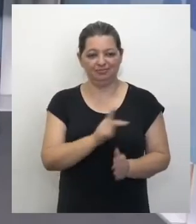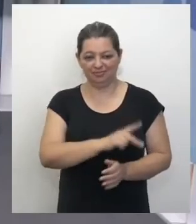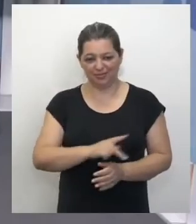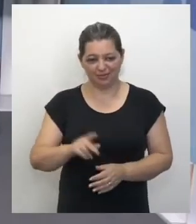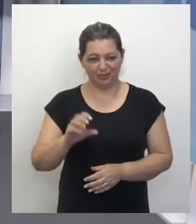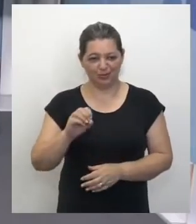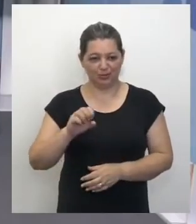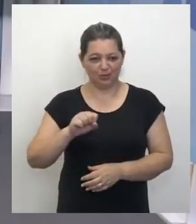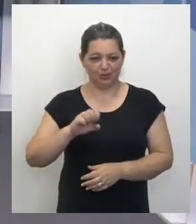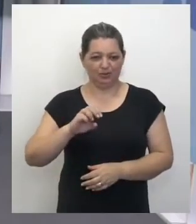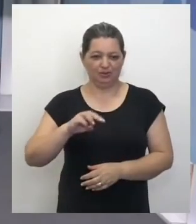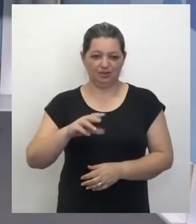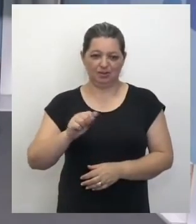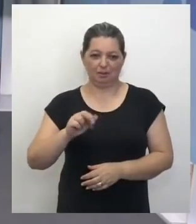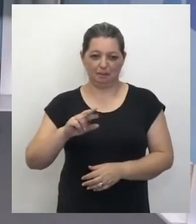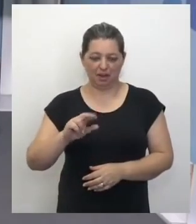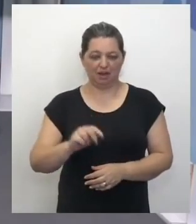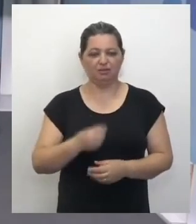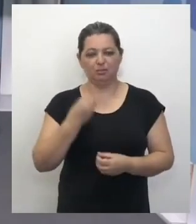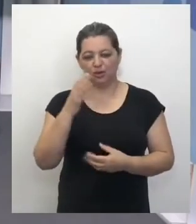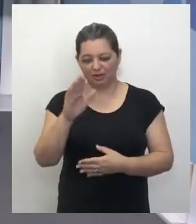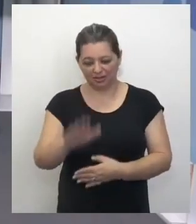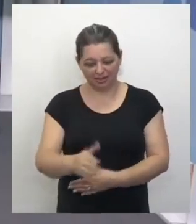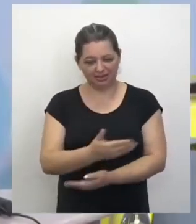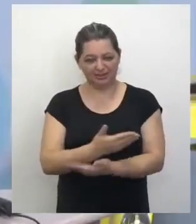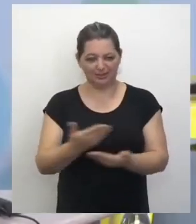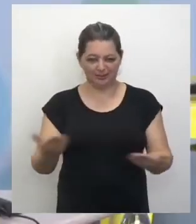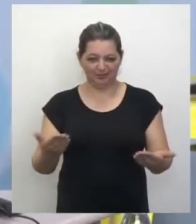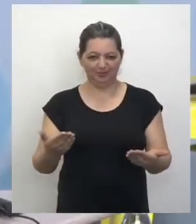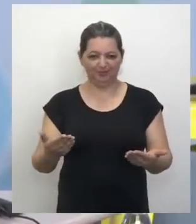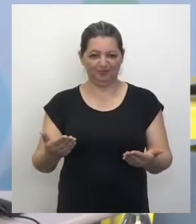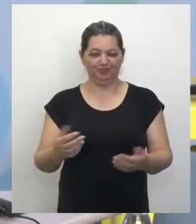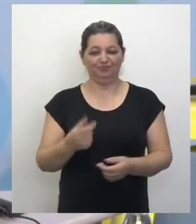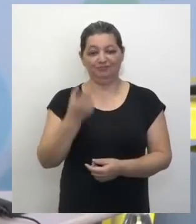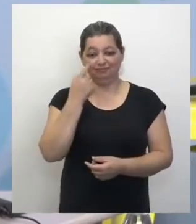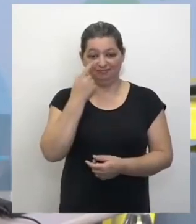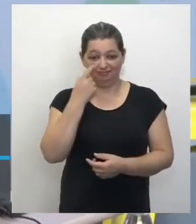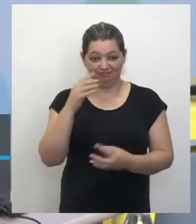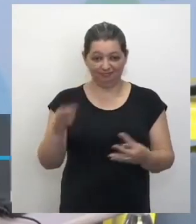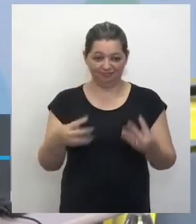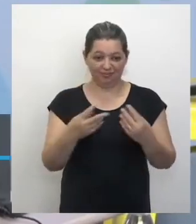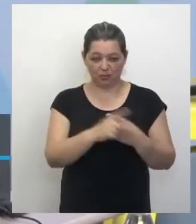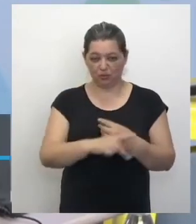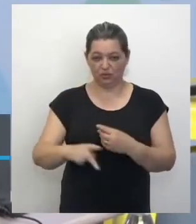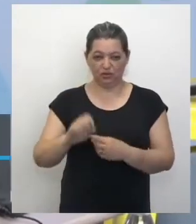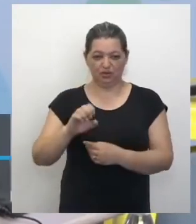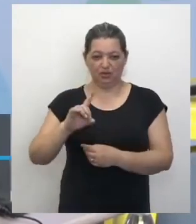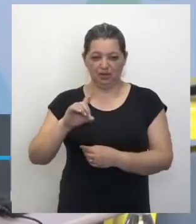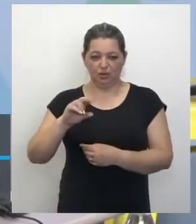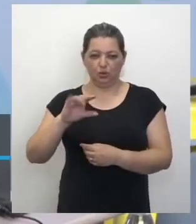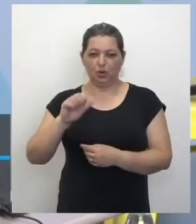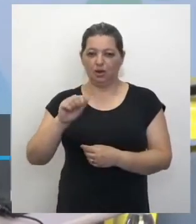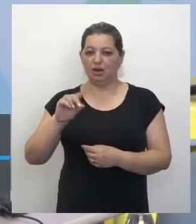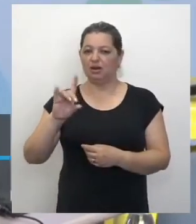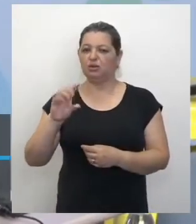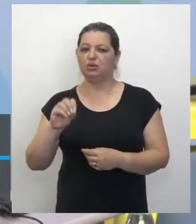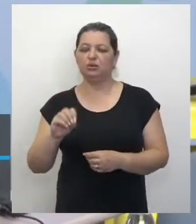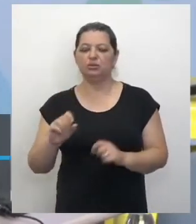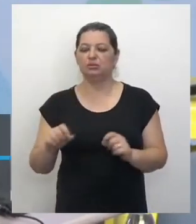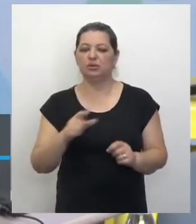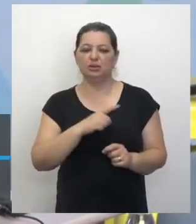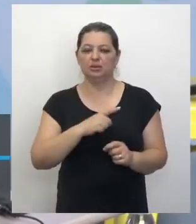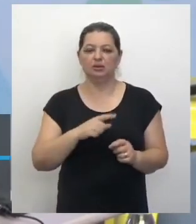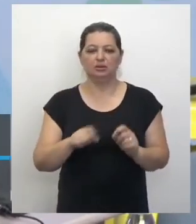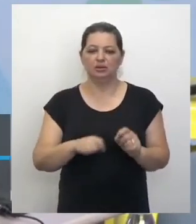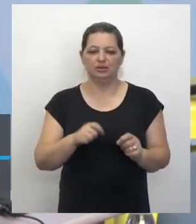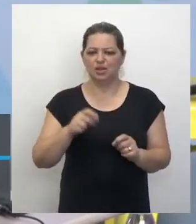Tudo bem, Osmar? Boa tarde. Tudo bem, Viviane? Boa tarde a você, boa tarde a todos que nos acompanham. Estou rindo aqui, o professor Eduardo está falando boa tarde, Viviane. Osmar, você nunca